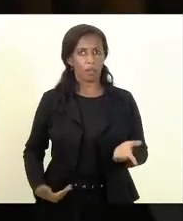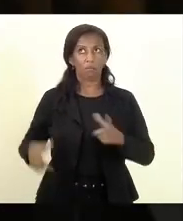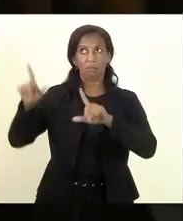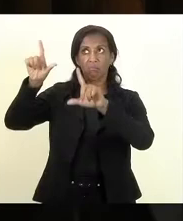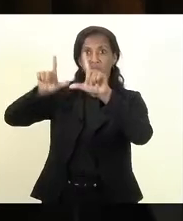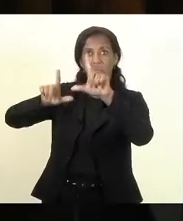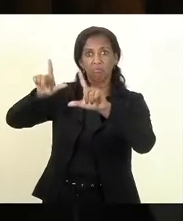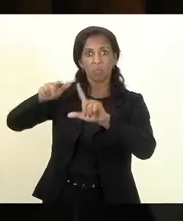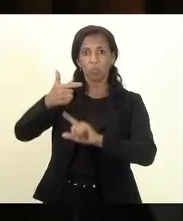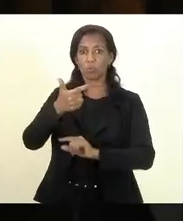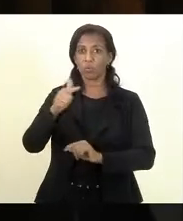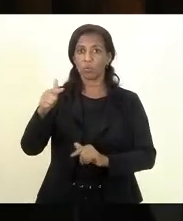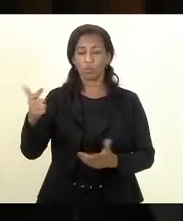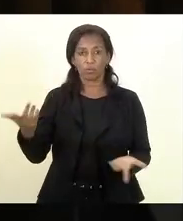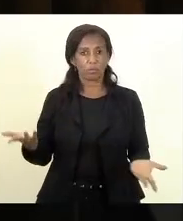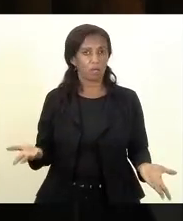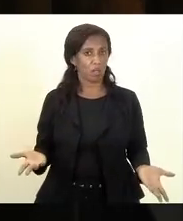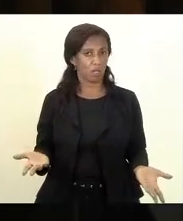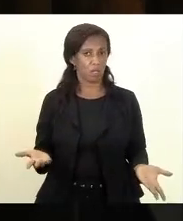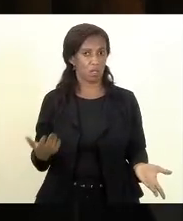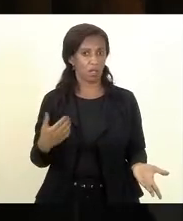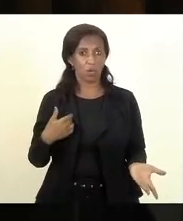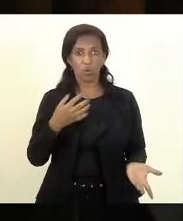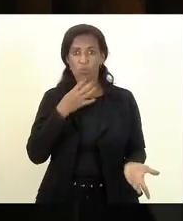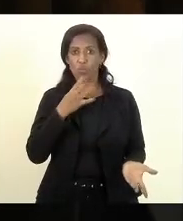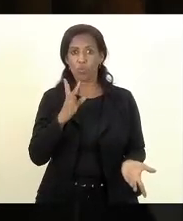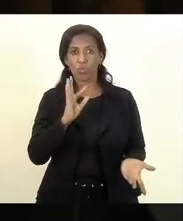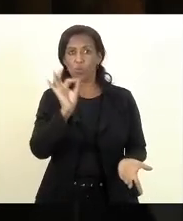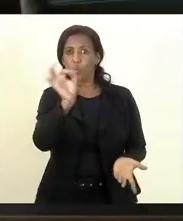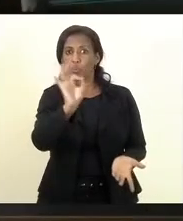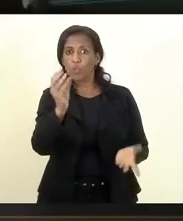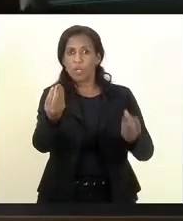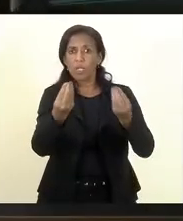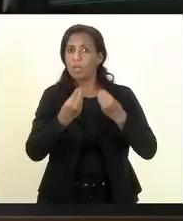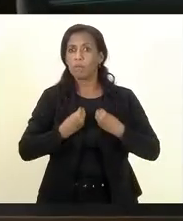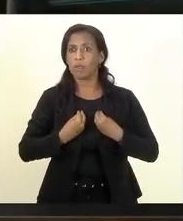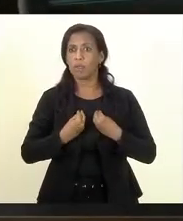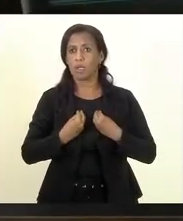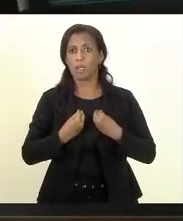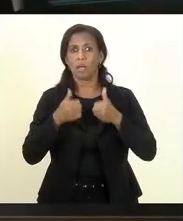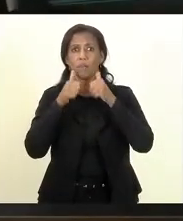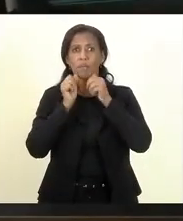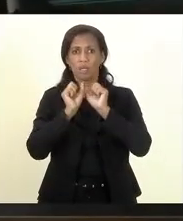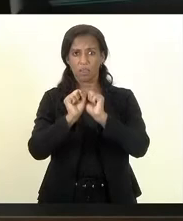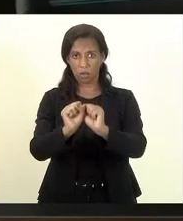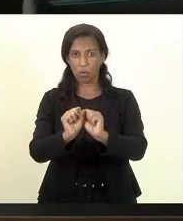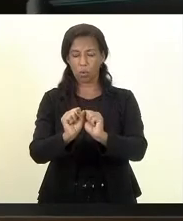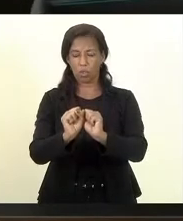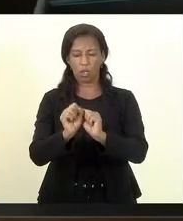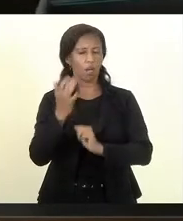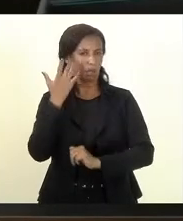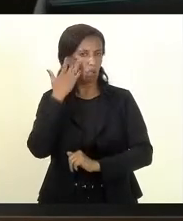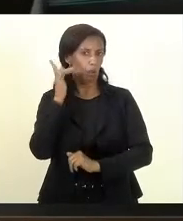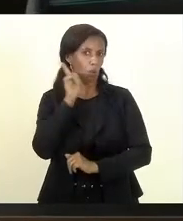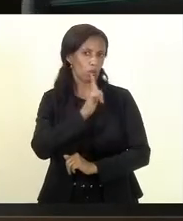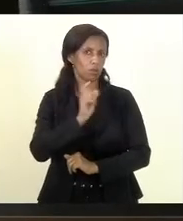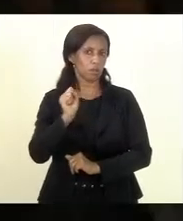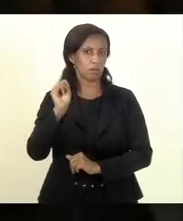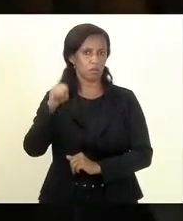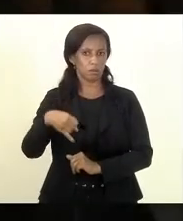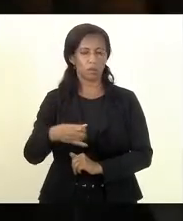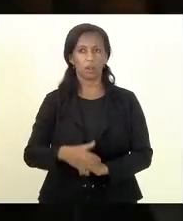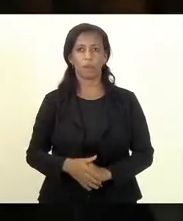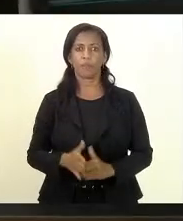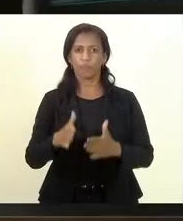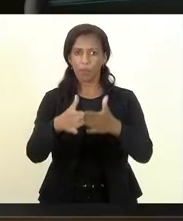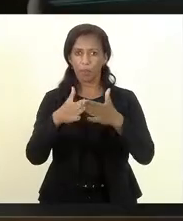tem. Eu não, não consigo ninguém que me dê essa lista. A minha assessoria teve acesso, sim. Mas se, eu se eu o vou, senhor tiver,